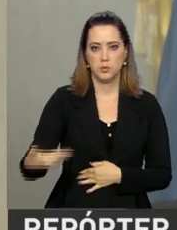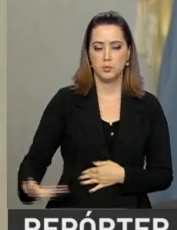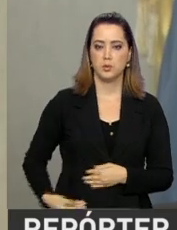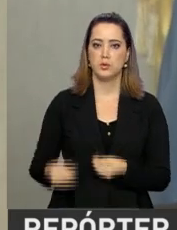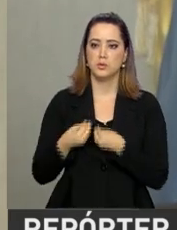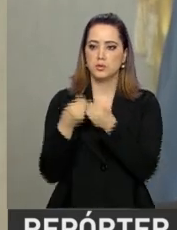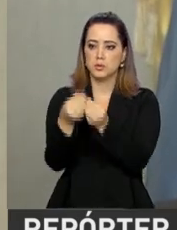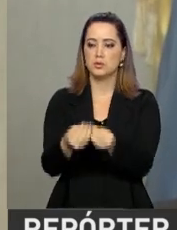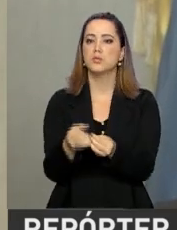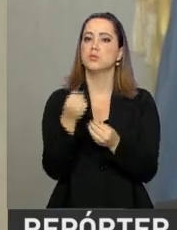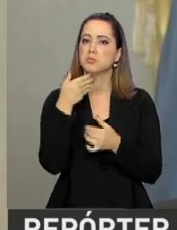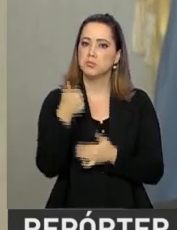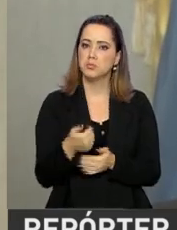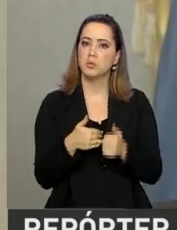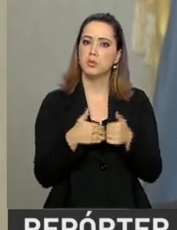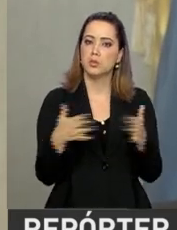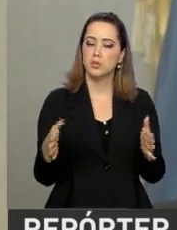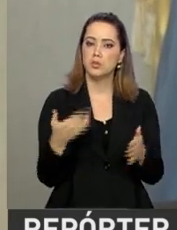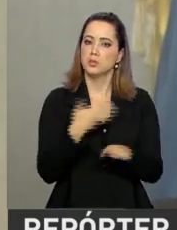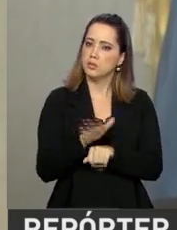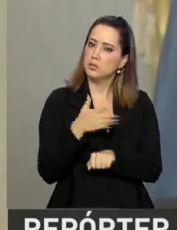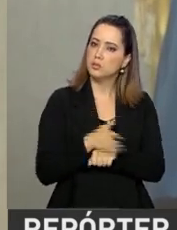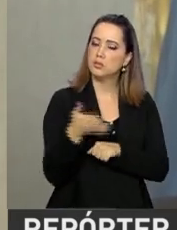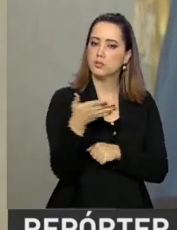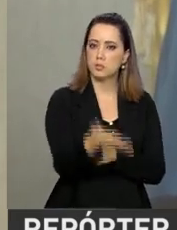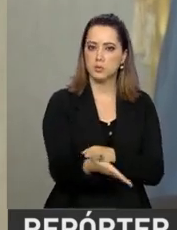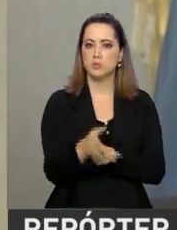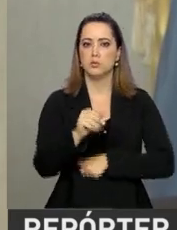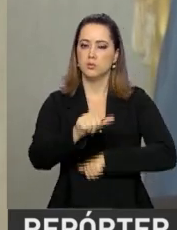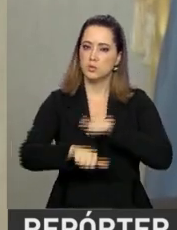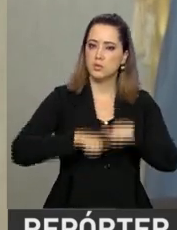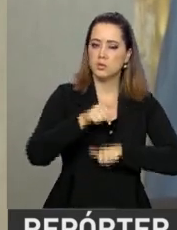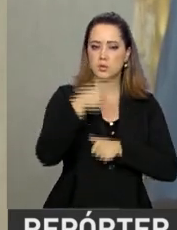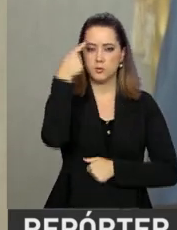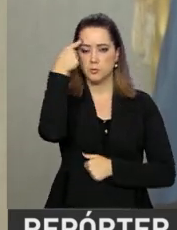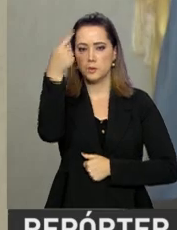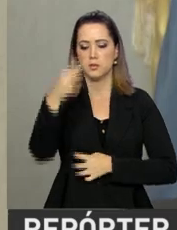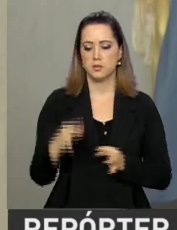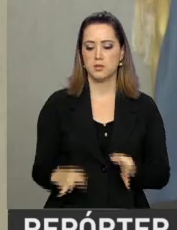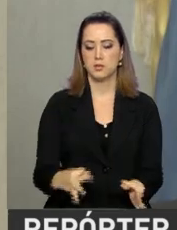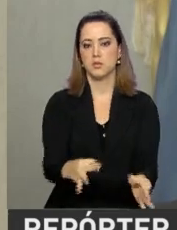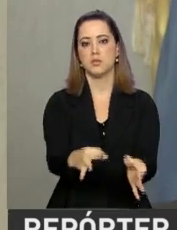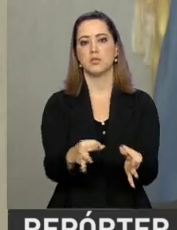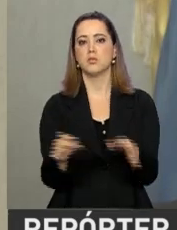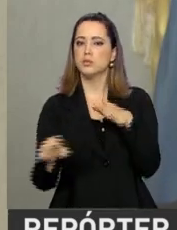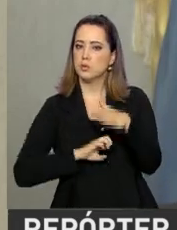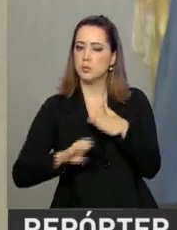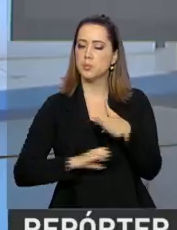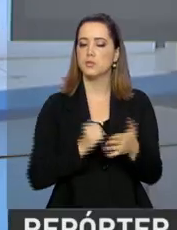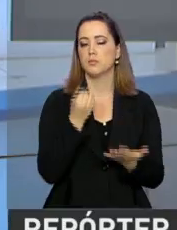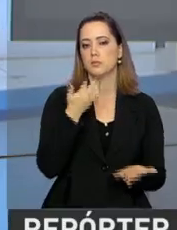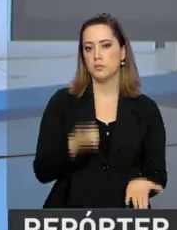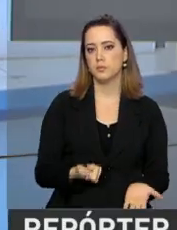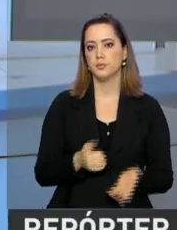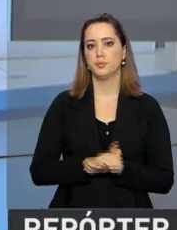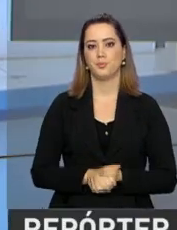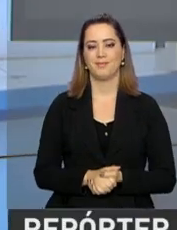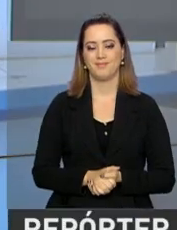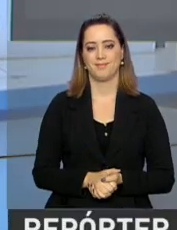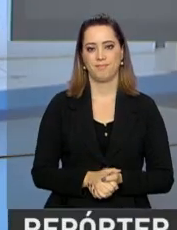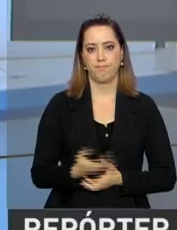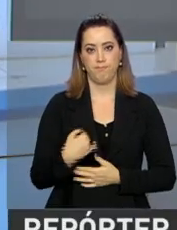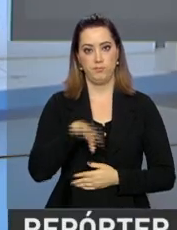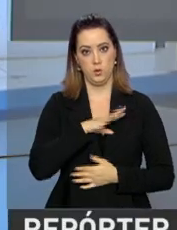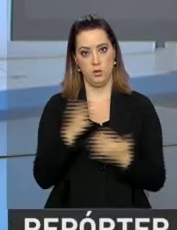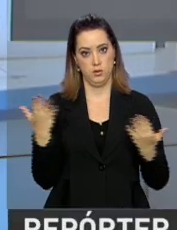empresas serem treinadas em negócios para transformar essas ideias e tecnologias em negócios bem-sucedidos. Vamos